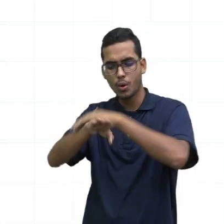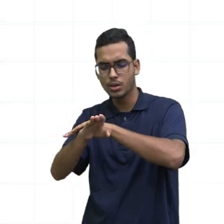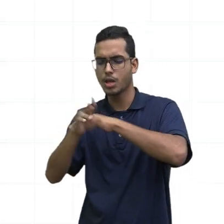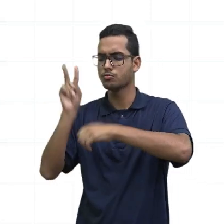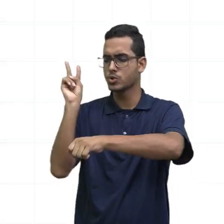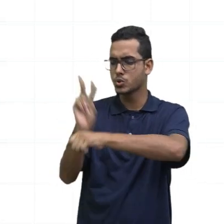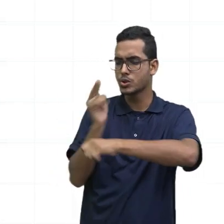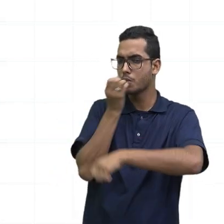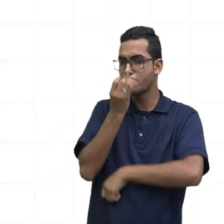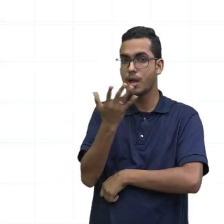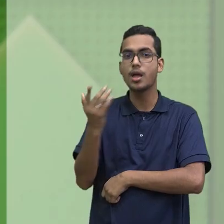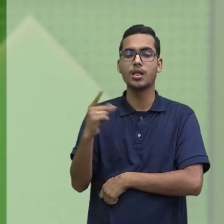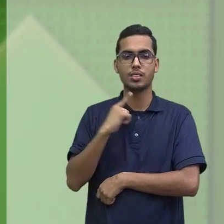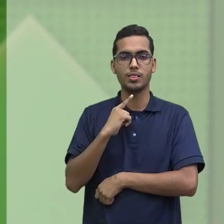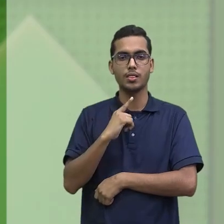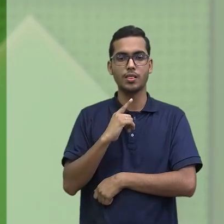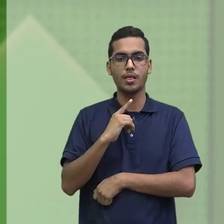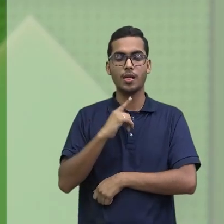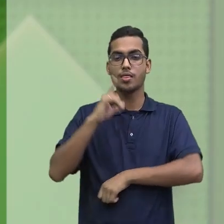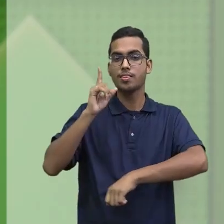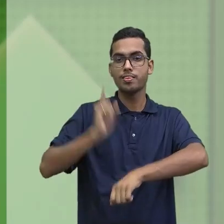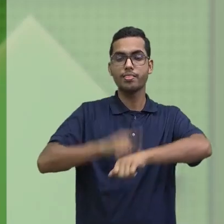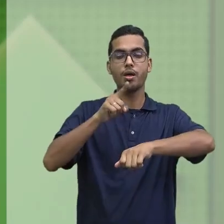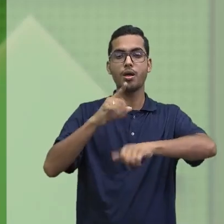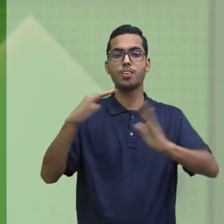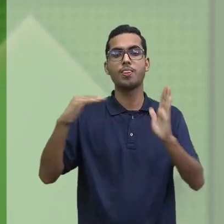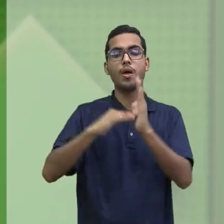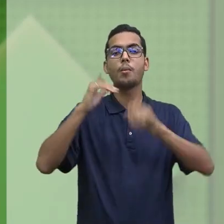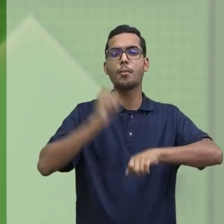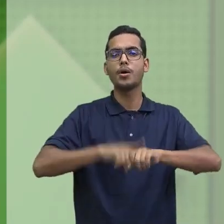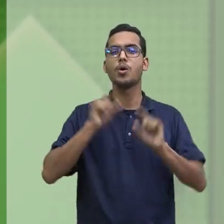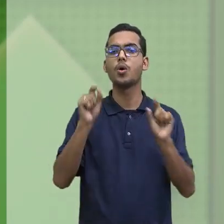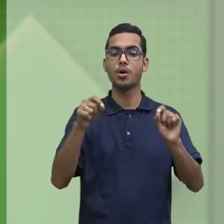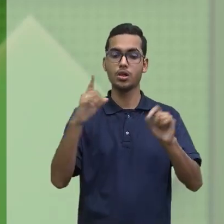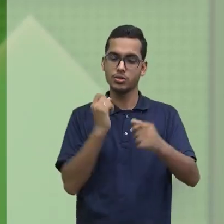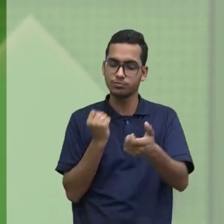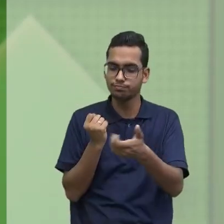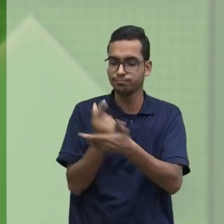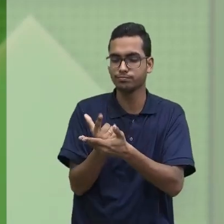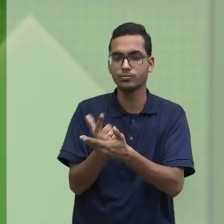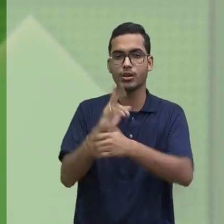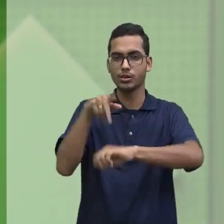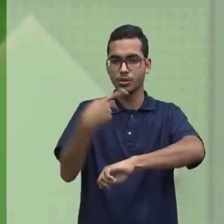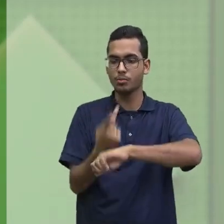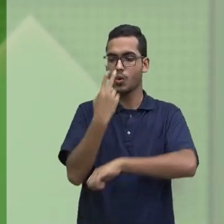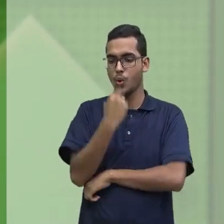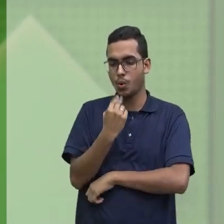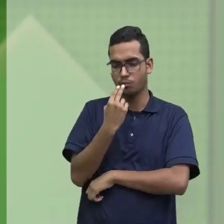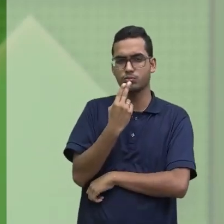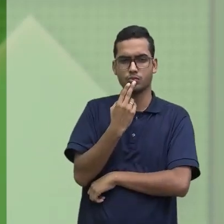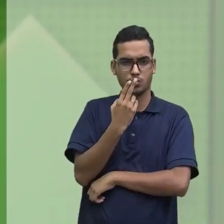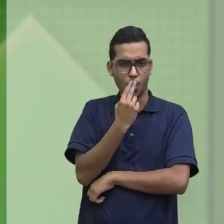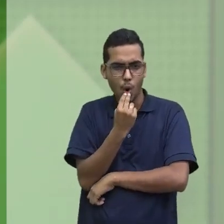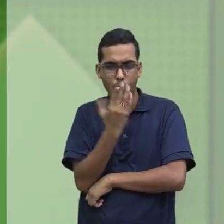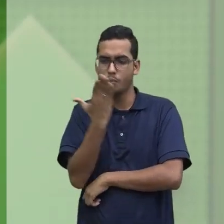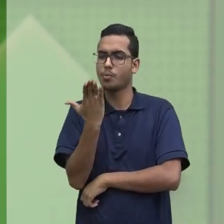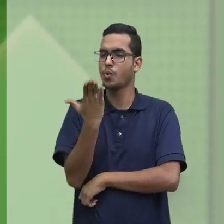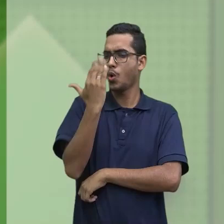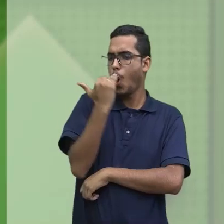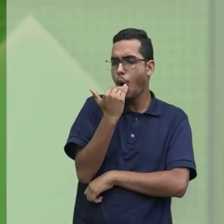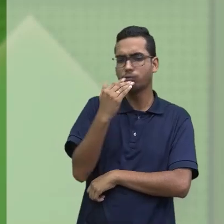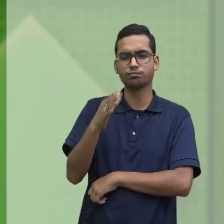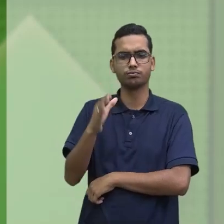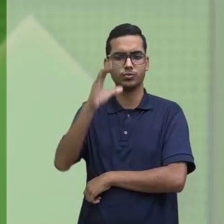aí, quais seriam, então, as tecnologias, né, que a gente pode citar para dizer assim, né, para dar